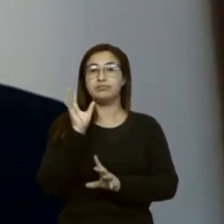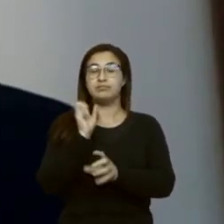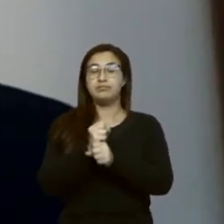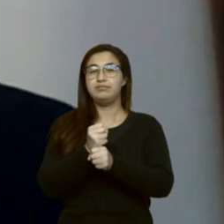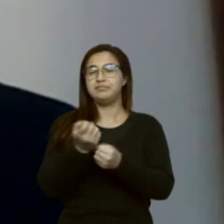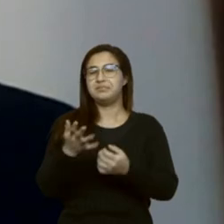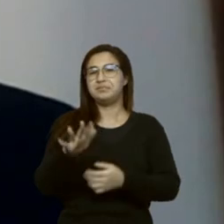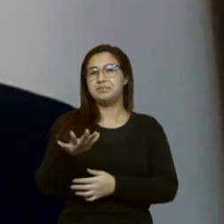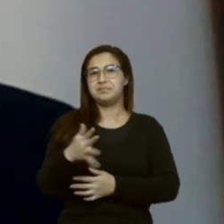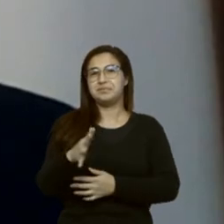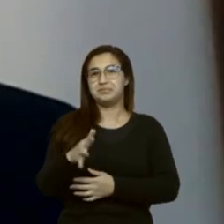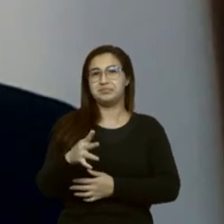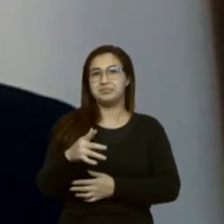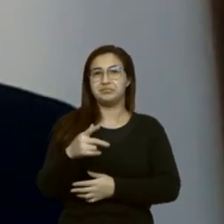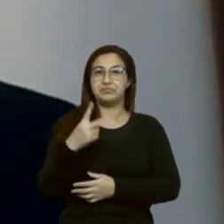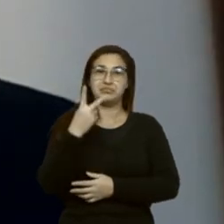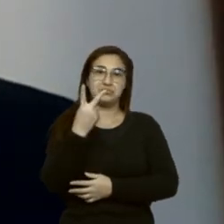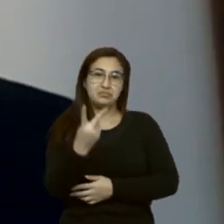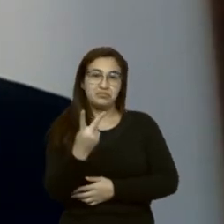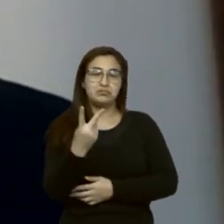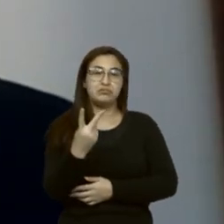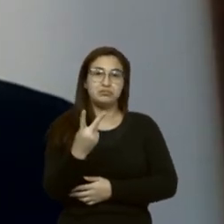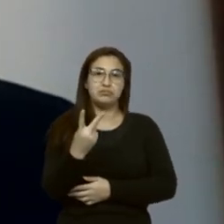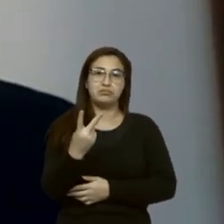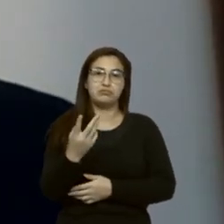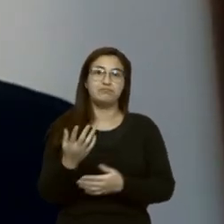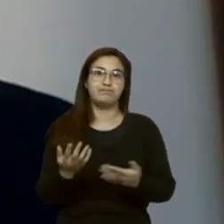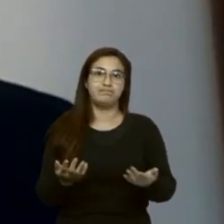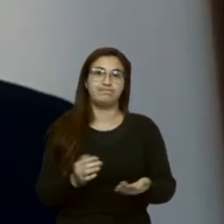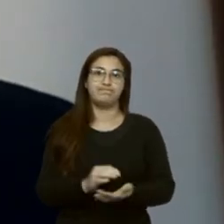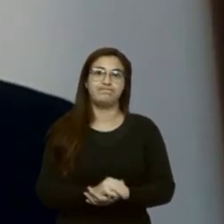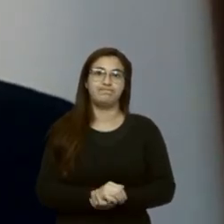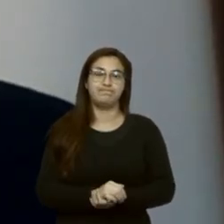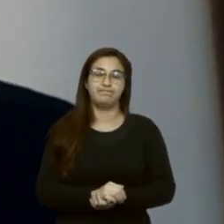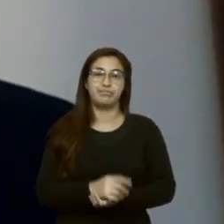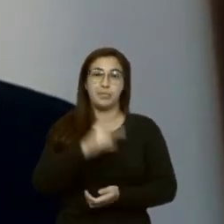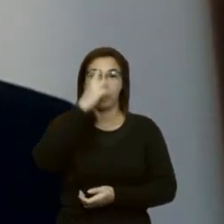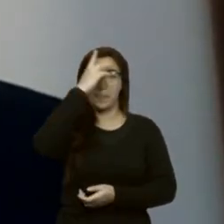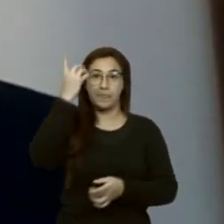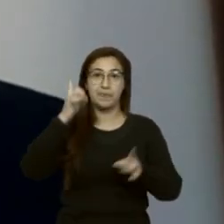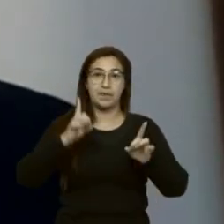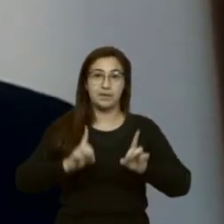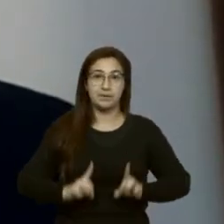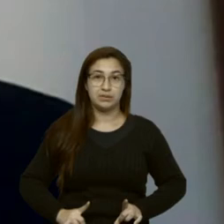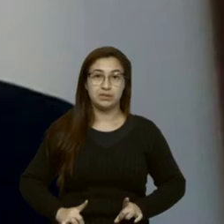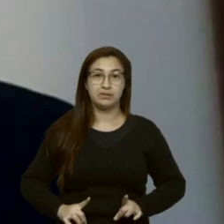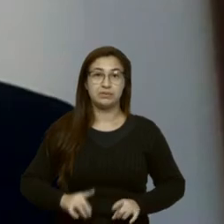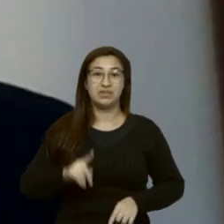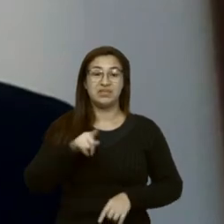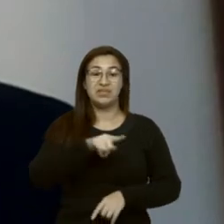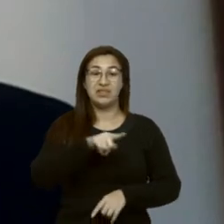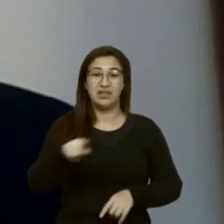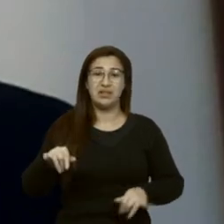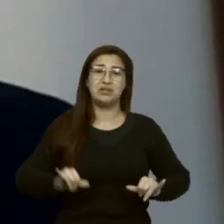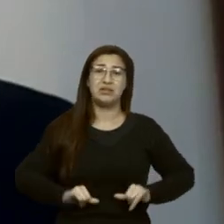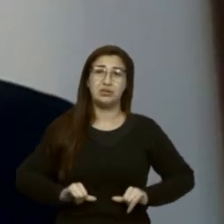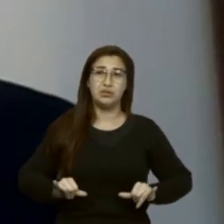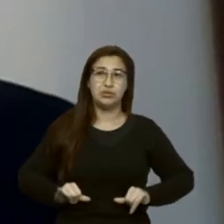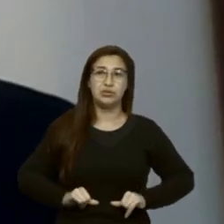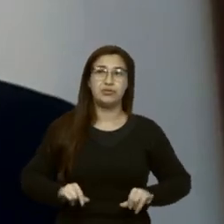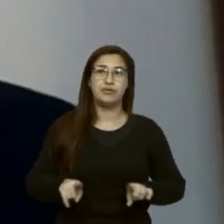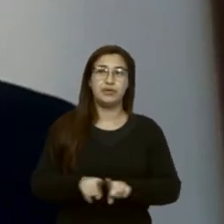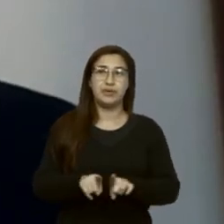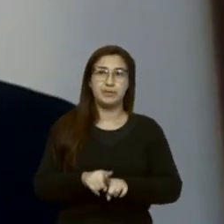fossem dois. As pessoas com deficiência são duplamente penalizadas dessa forma.